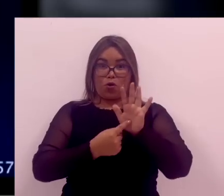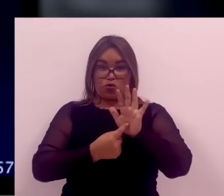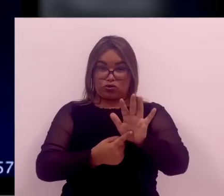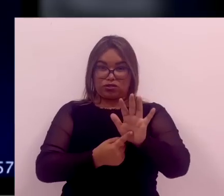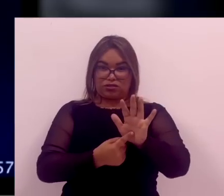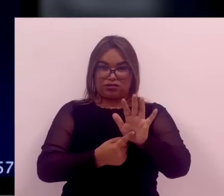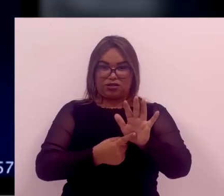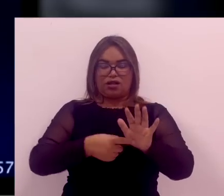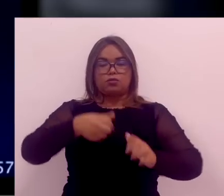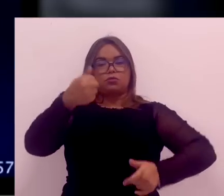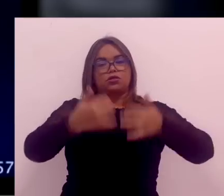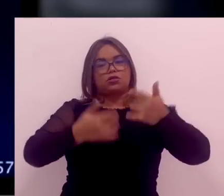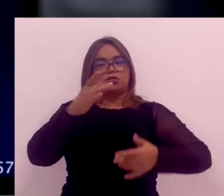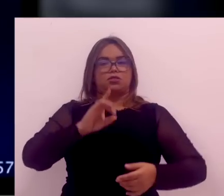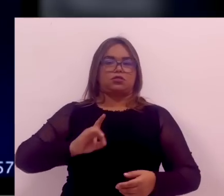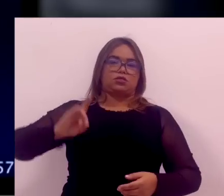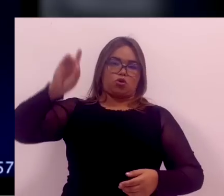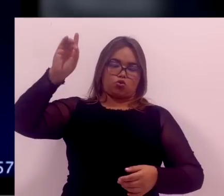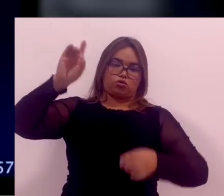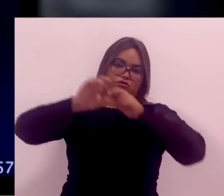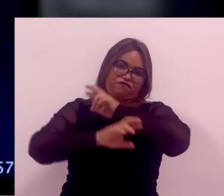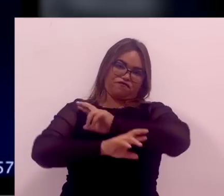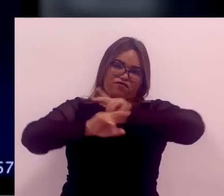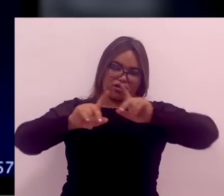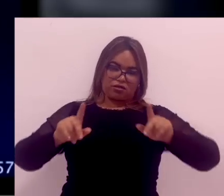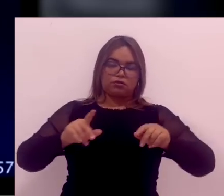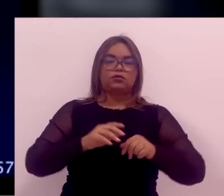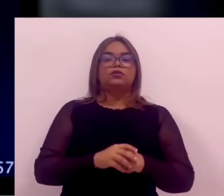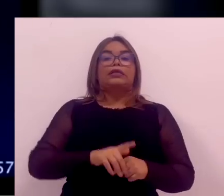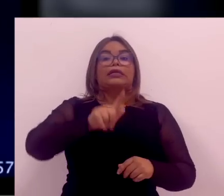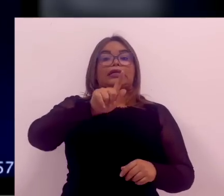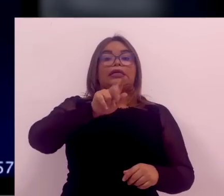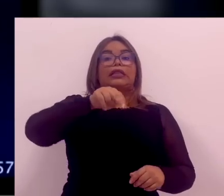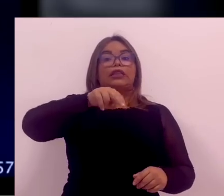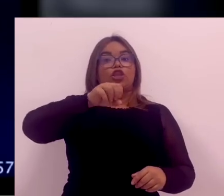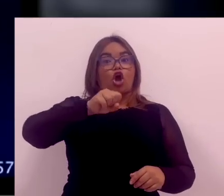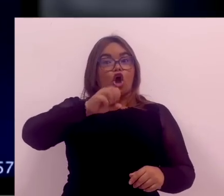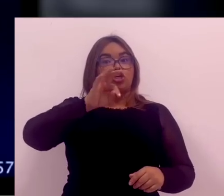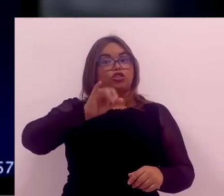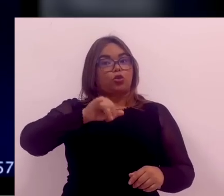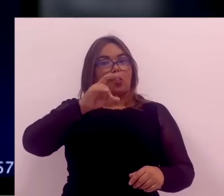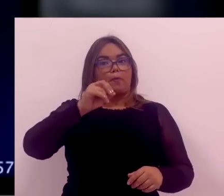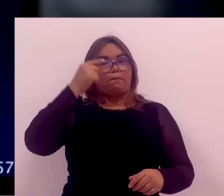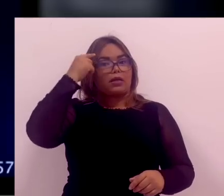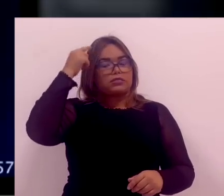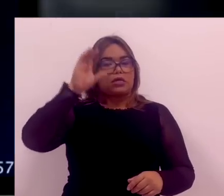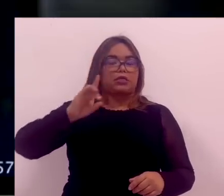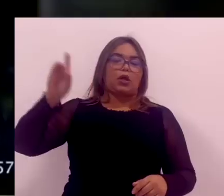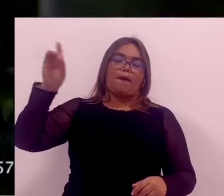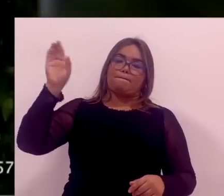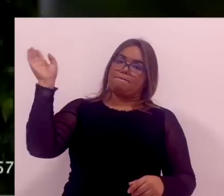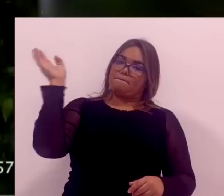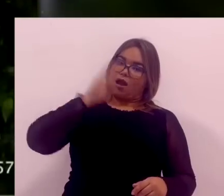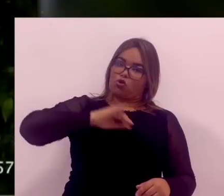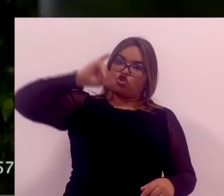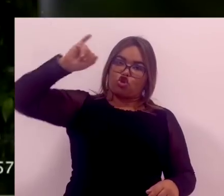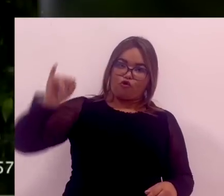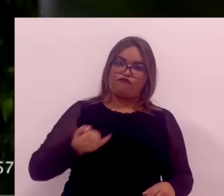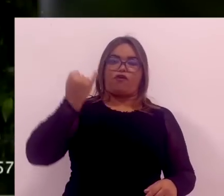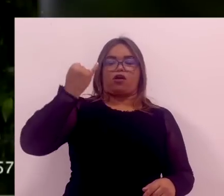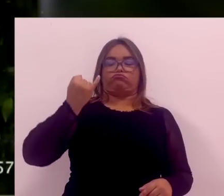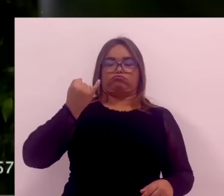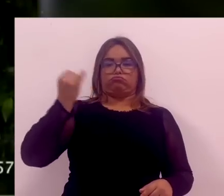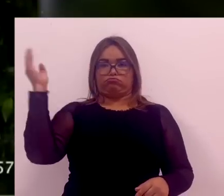opiniões mantidas hoje em dia, fora dos círculos mosaicos dos judeus, sobre Jeová. Ele era identificado por todos os gnósticos com o